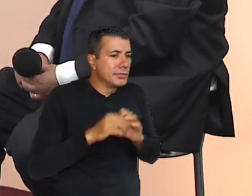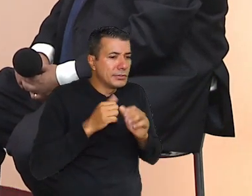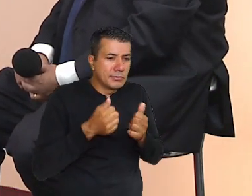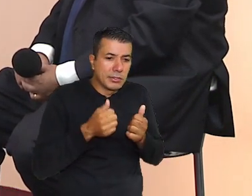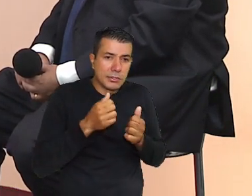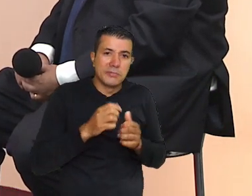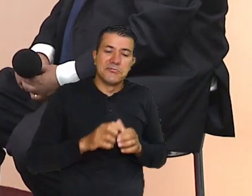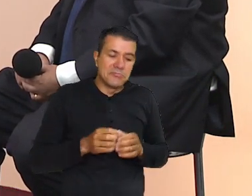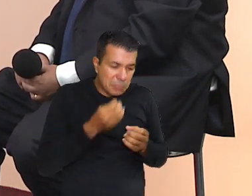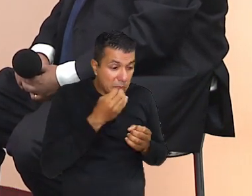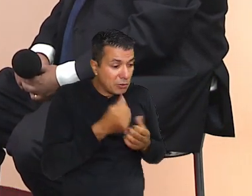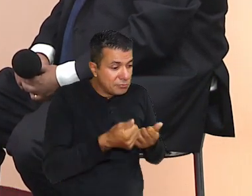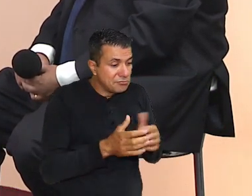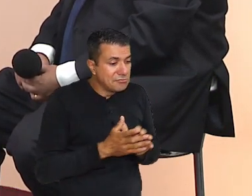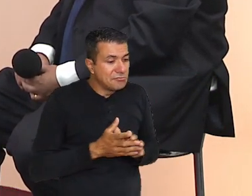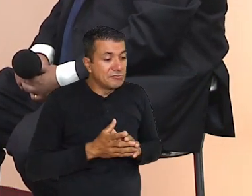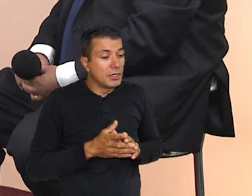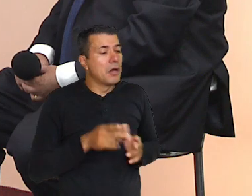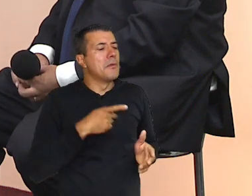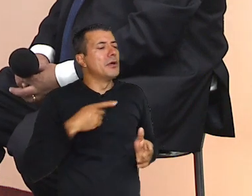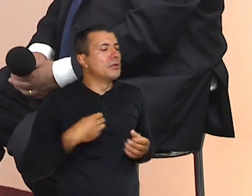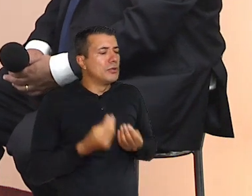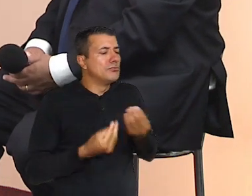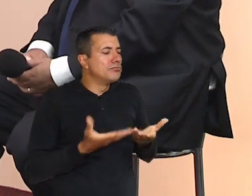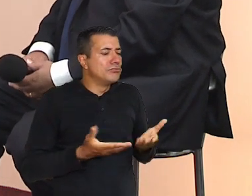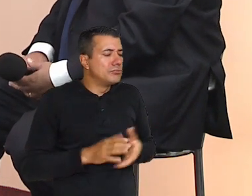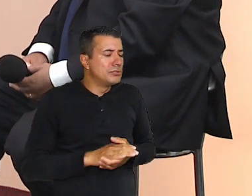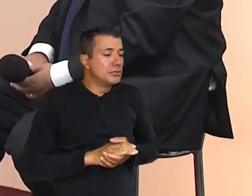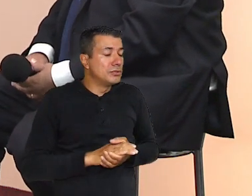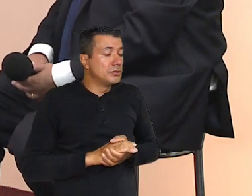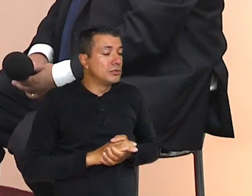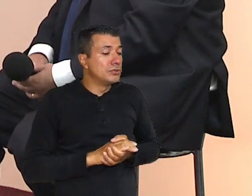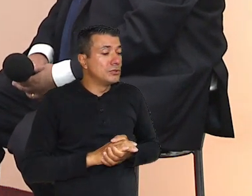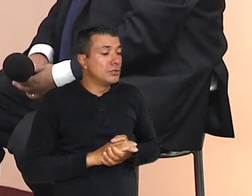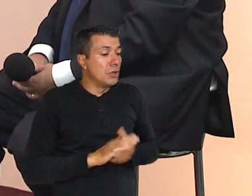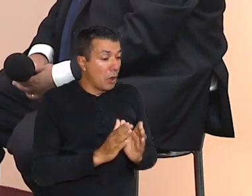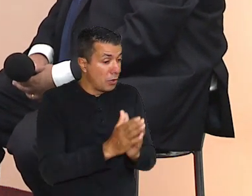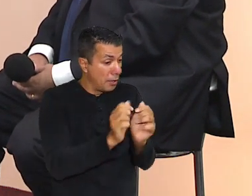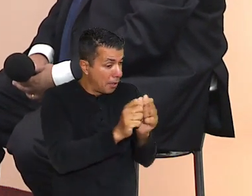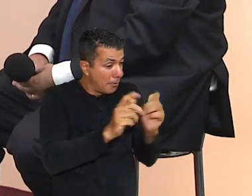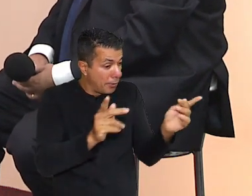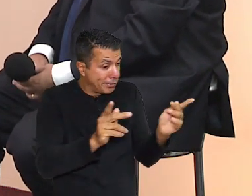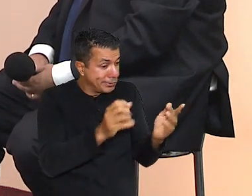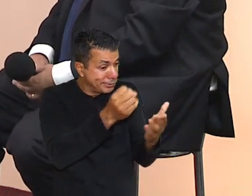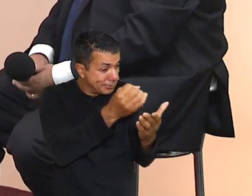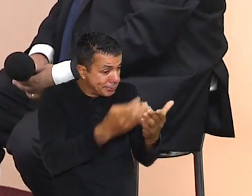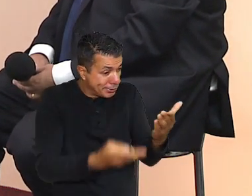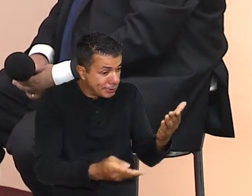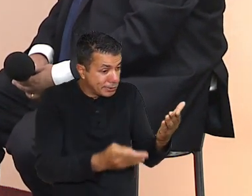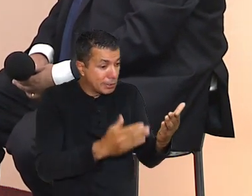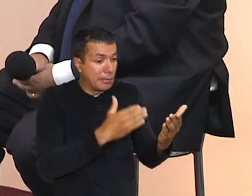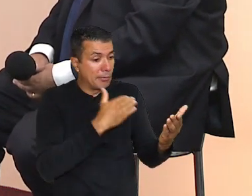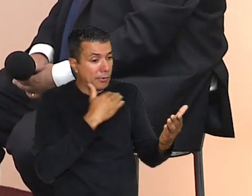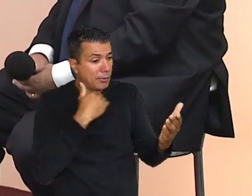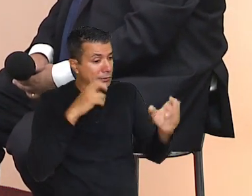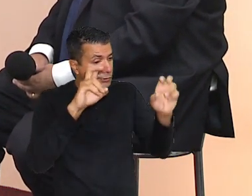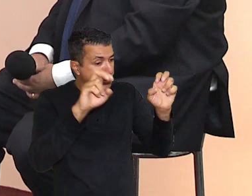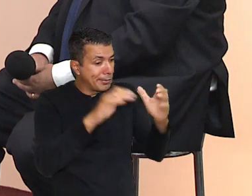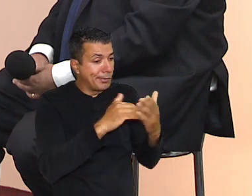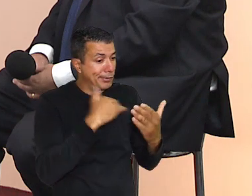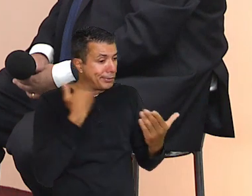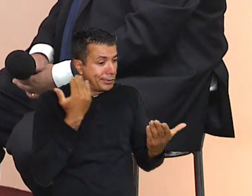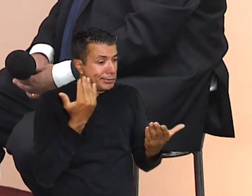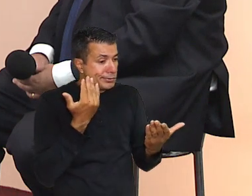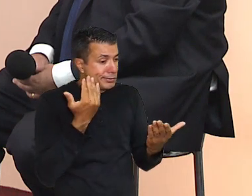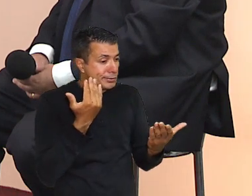bem-vindo, que bom que o senhor está aqui. Pastor, nós sabemos que o livro do Apocalipse, ele fala também, trata o assunto da morte, ele também, ele